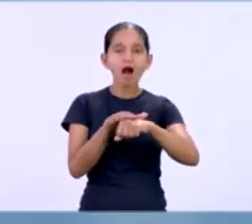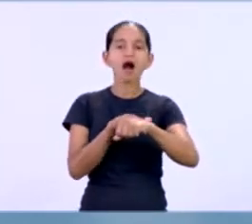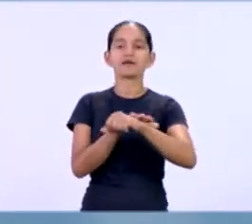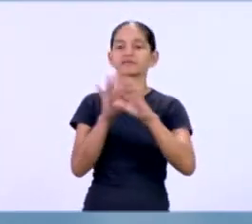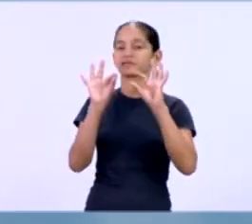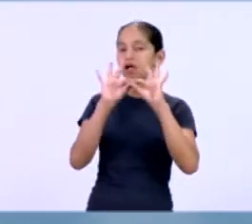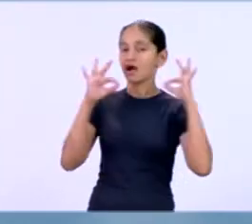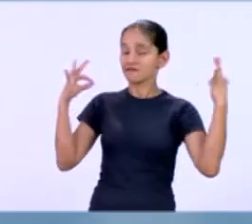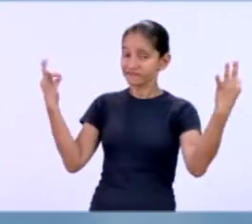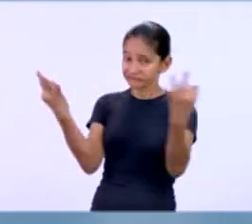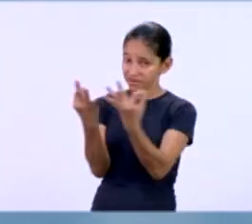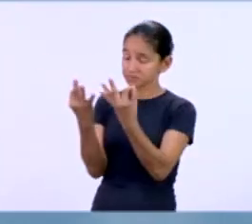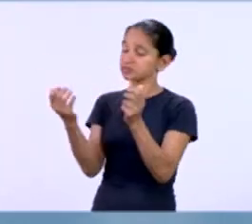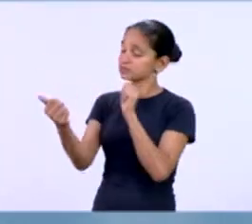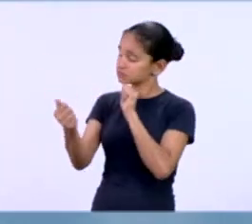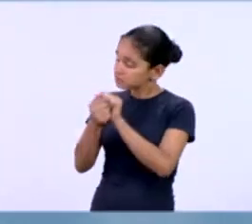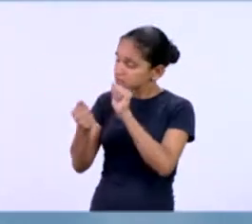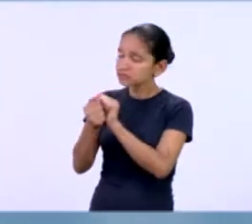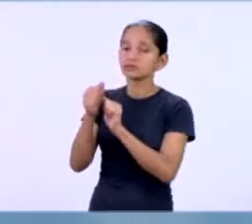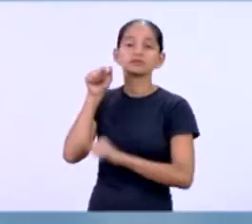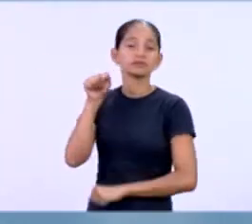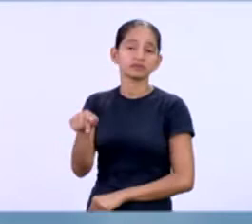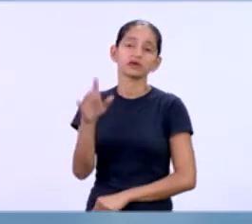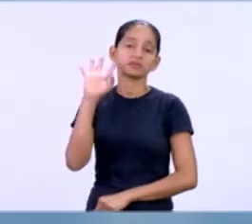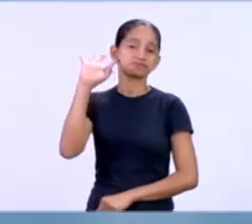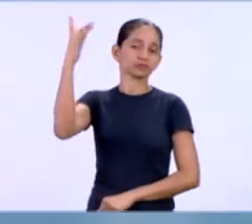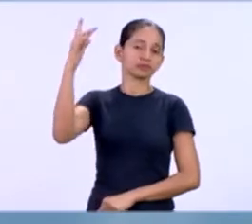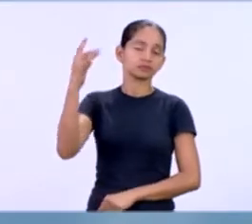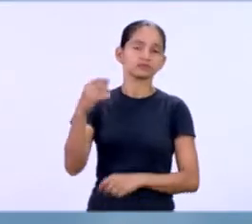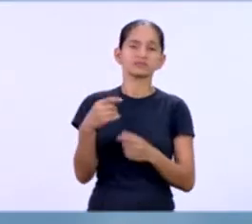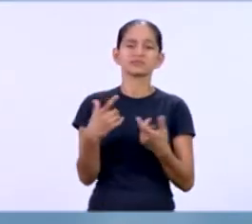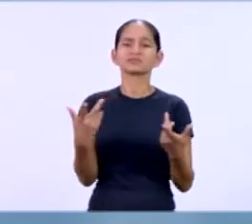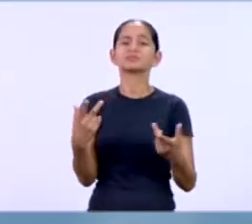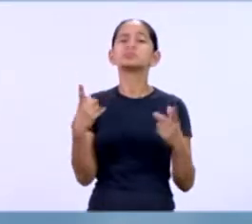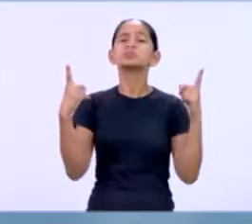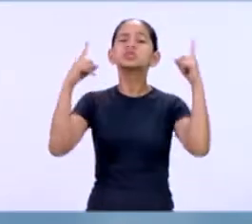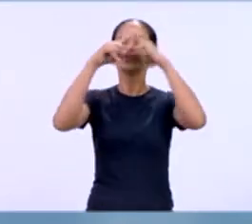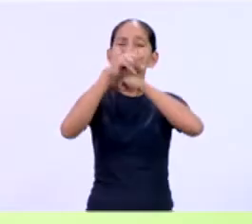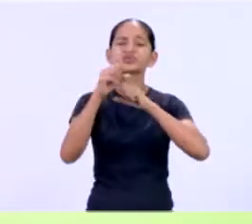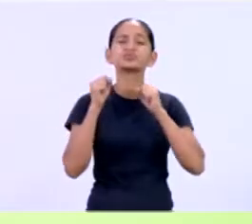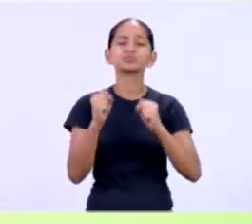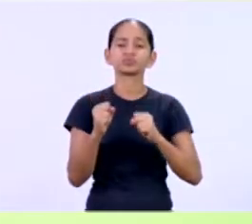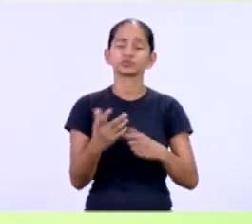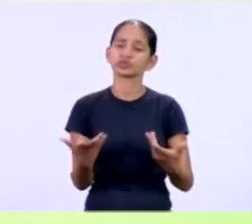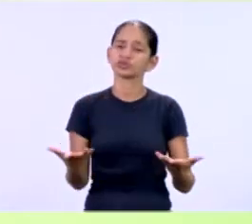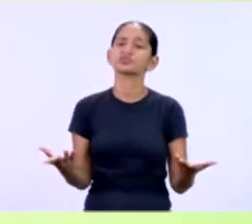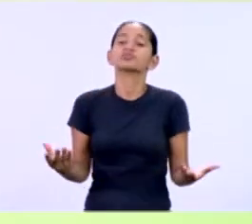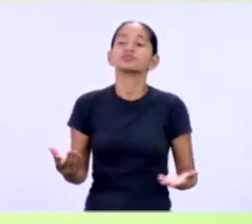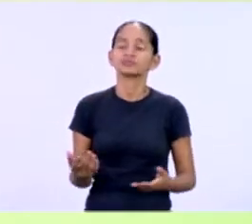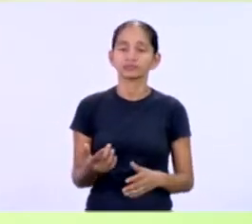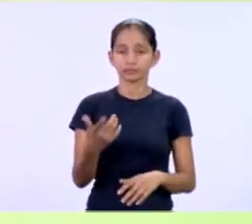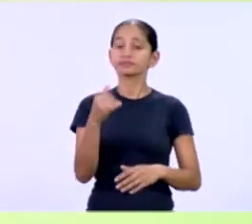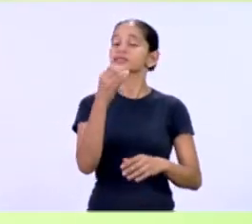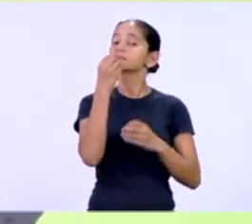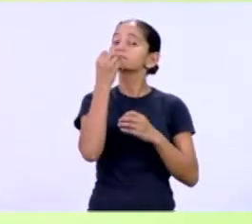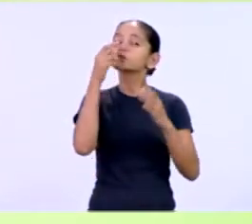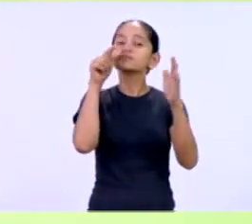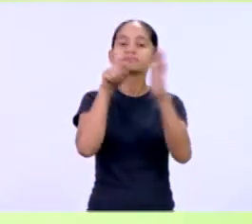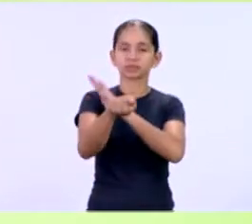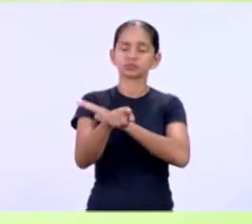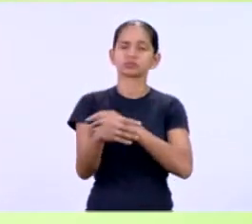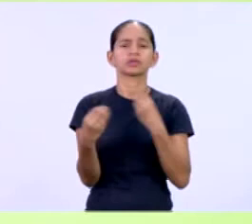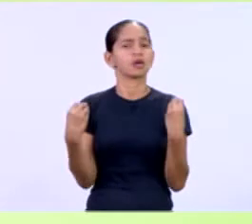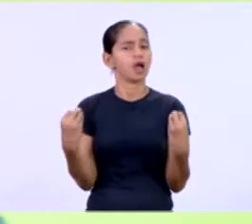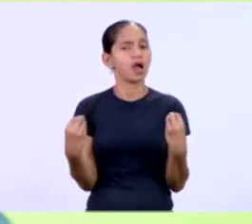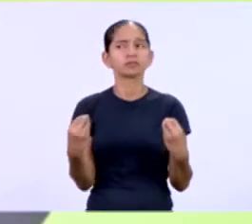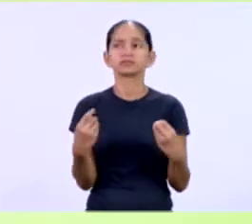problema e tomar as decisões certas. Mas por que é tão difícil? Tá aí uma boa pergunta. Gente, por que é tão